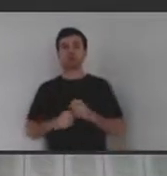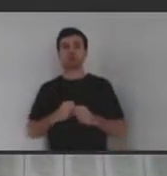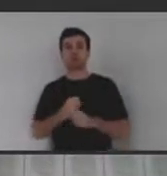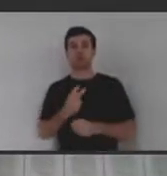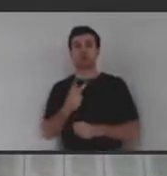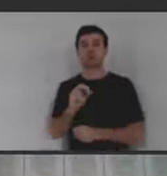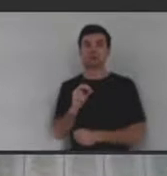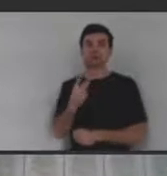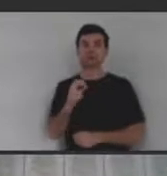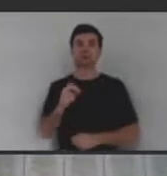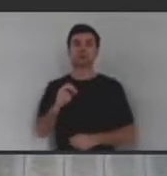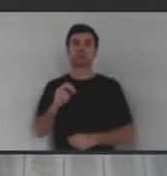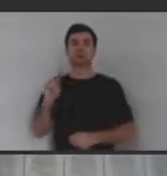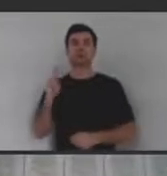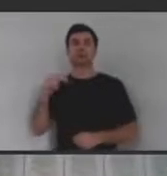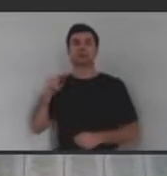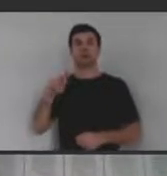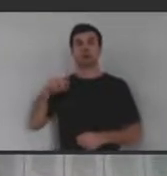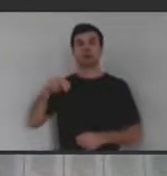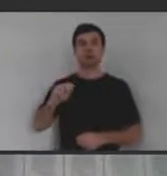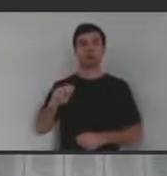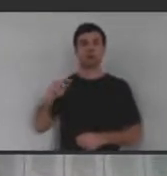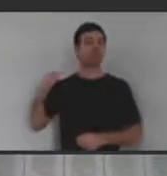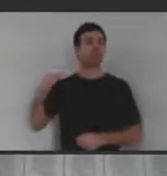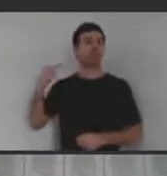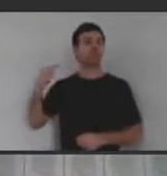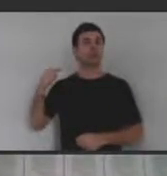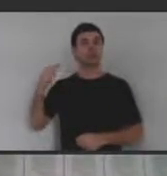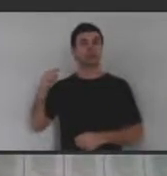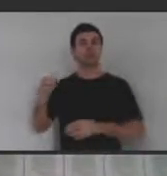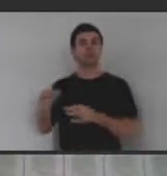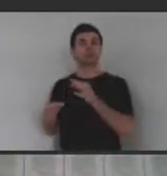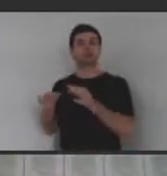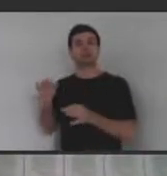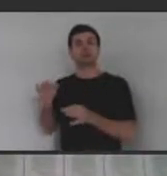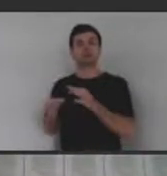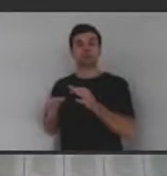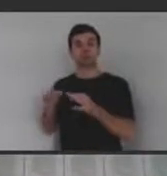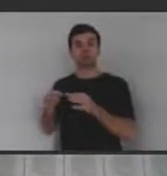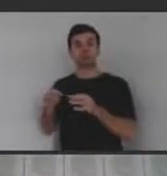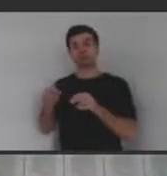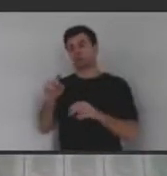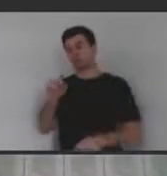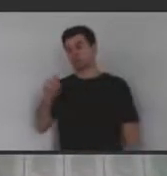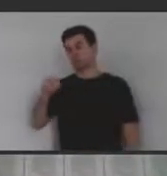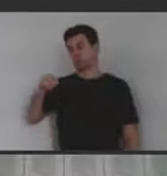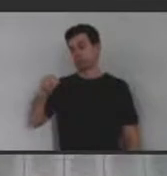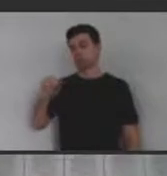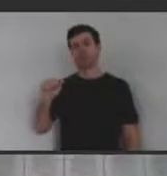Silva, promotor de justiça eleitoral da zona 230.